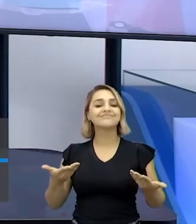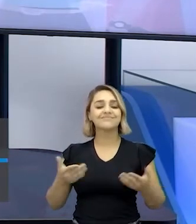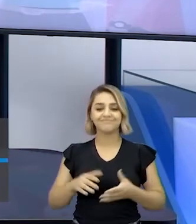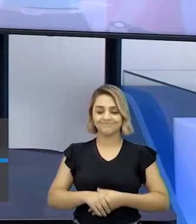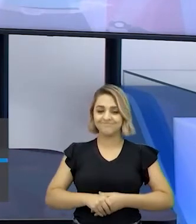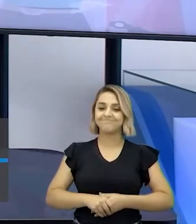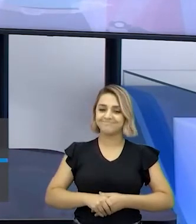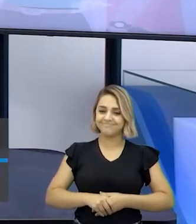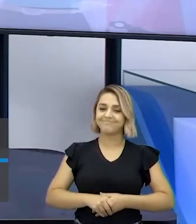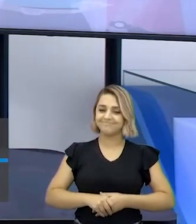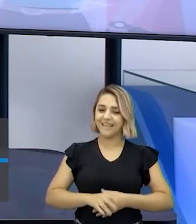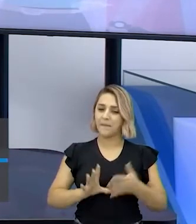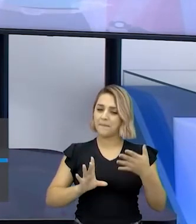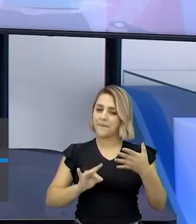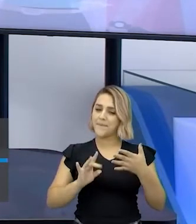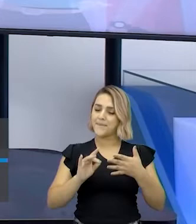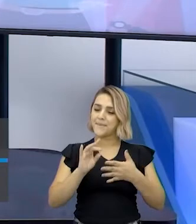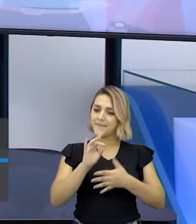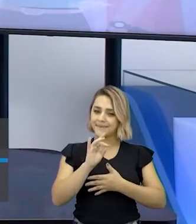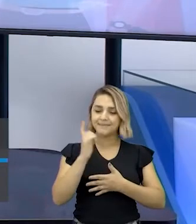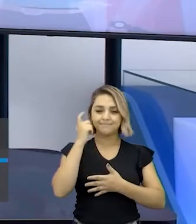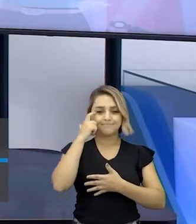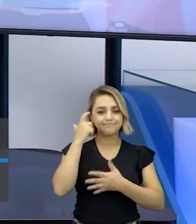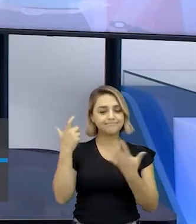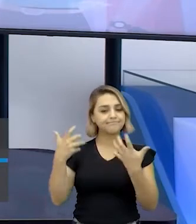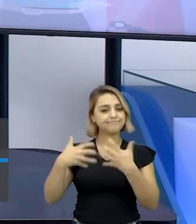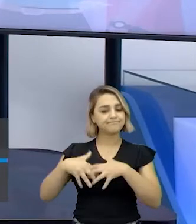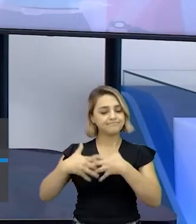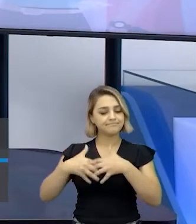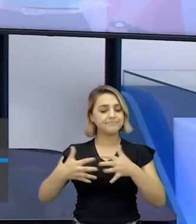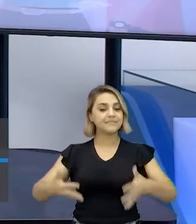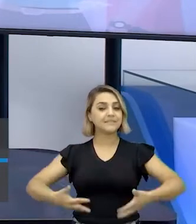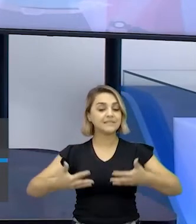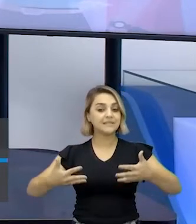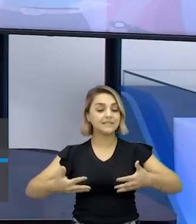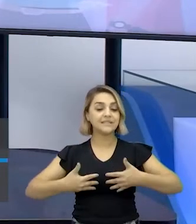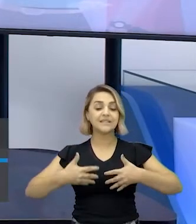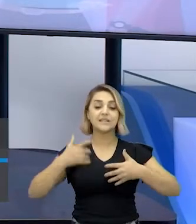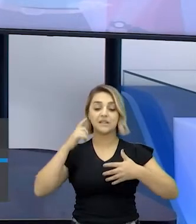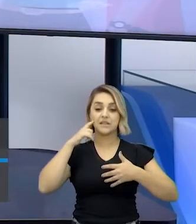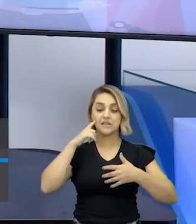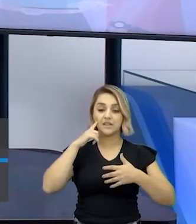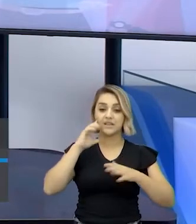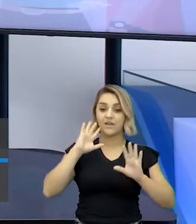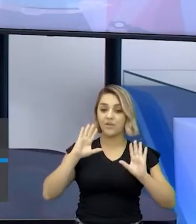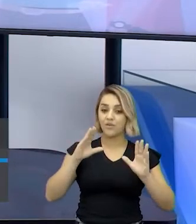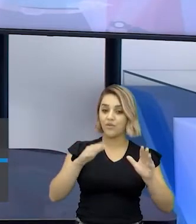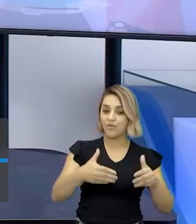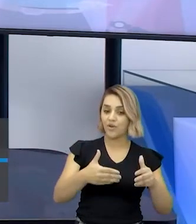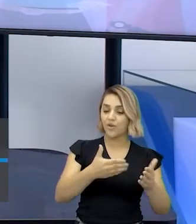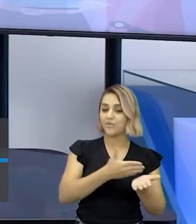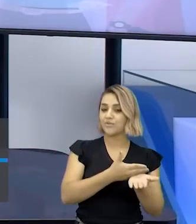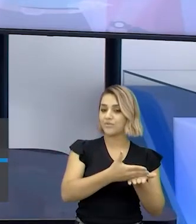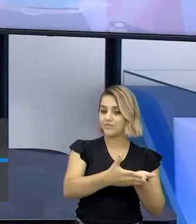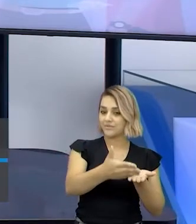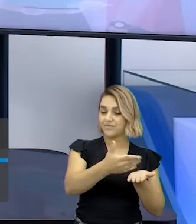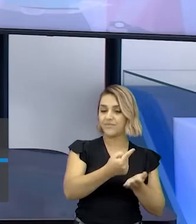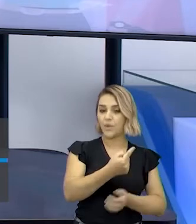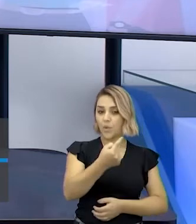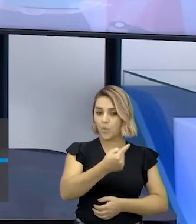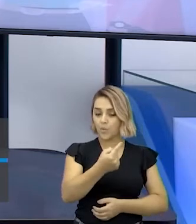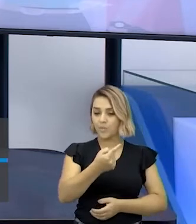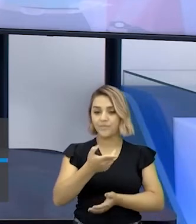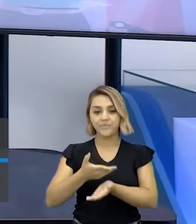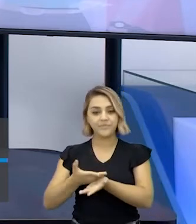gente ir refletindo e sempre voltando, pensando lá que nós vimos na introdução 1 e na introdução 2,